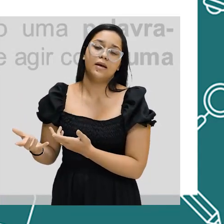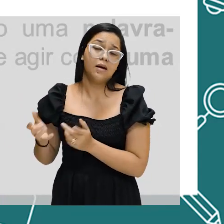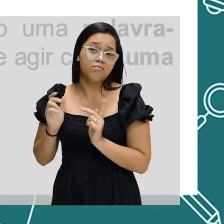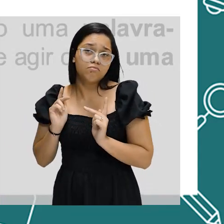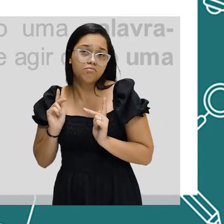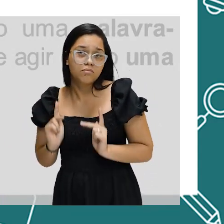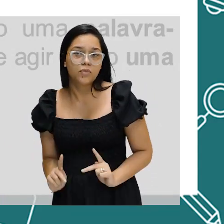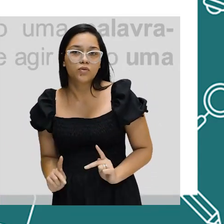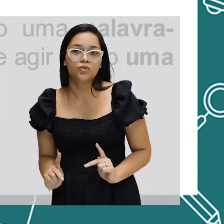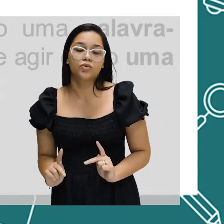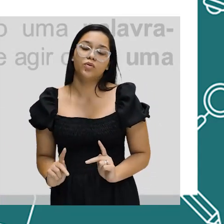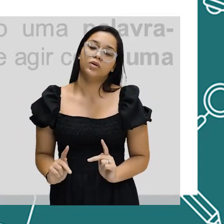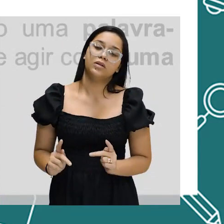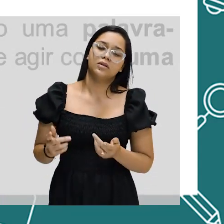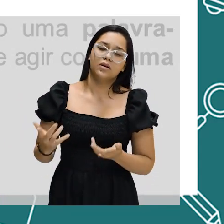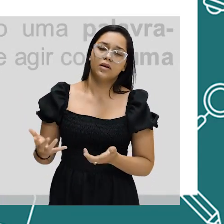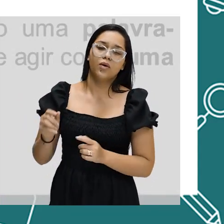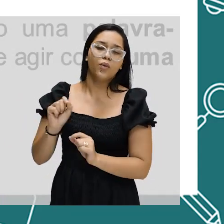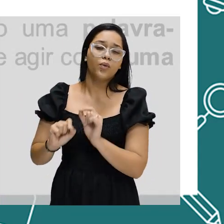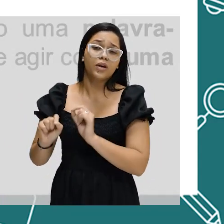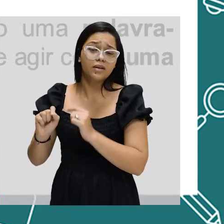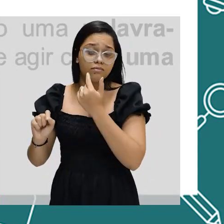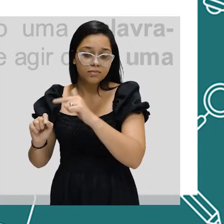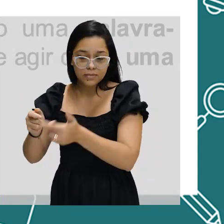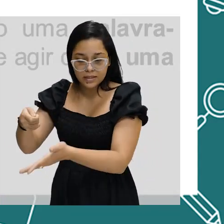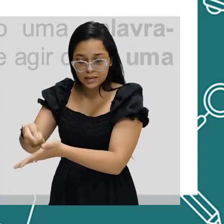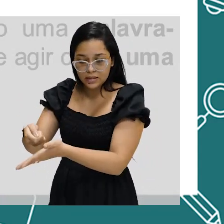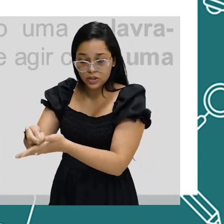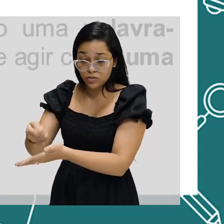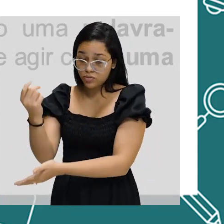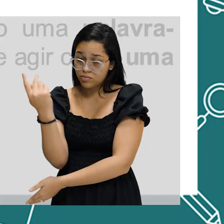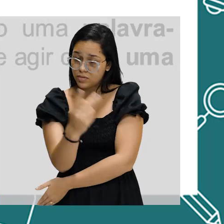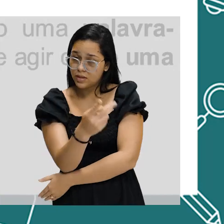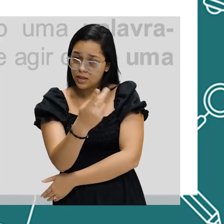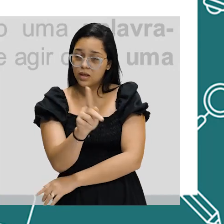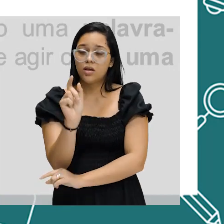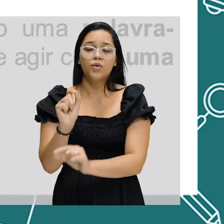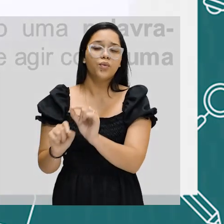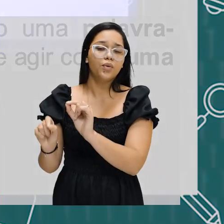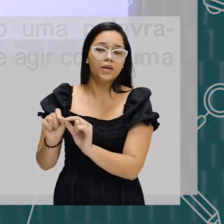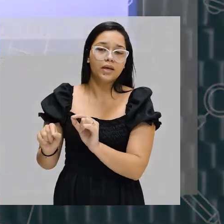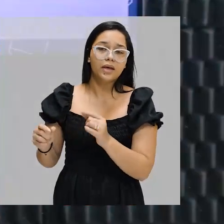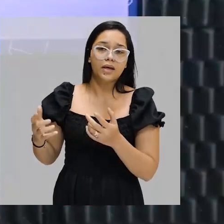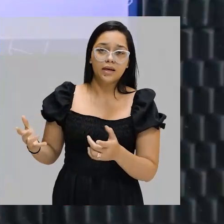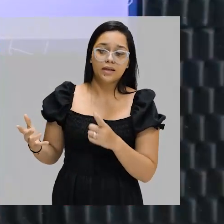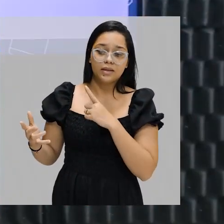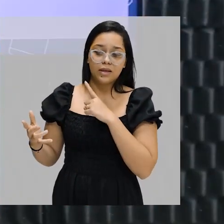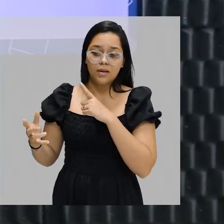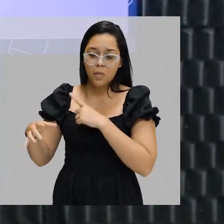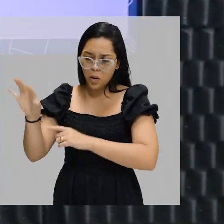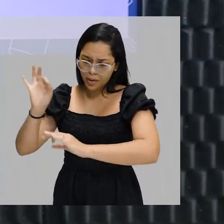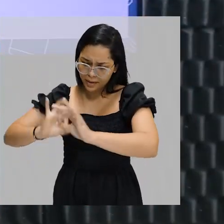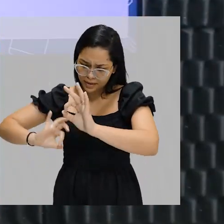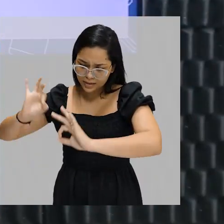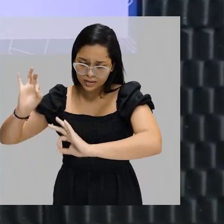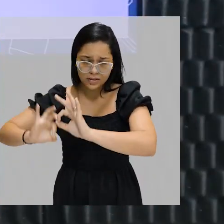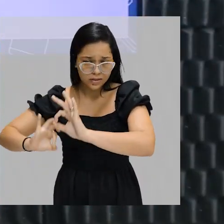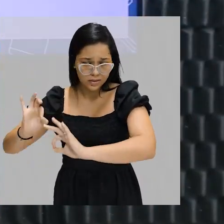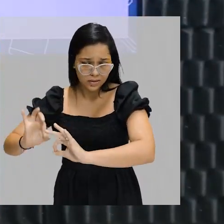comportamentos sem que seja exigido dele é uma uma elaboração